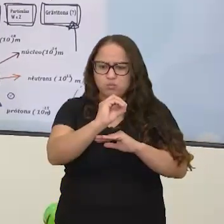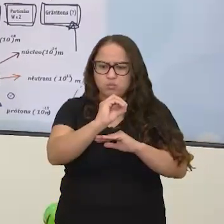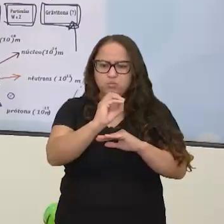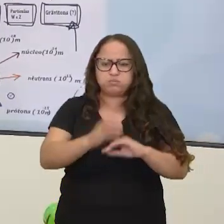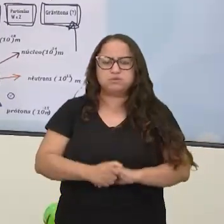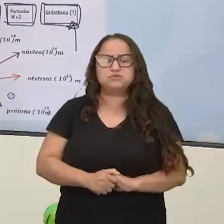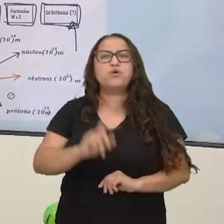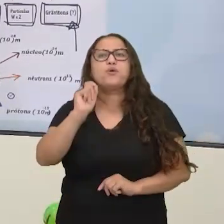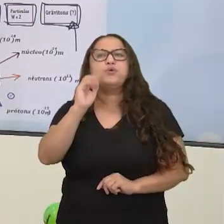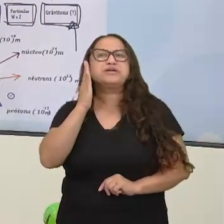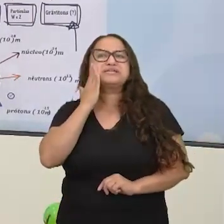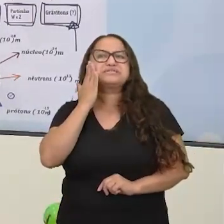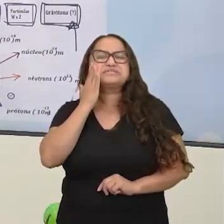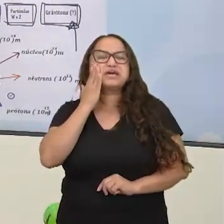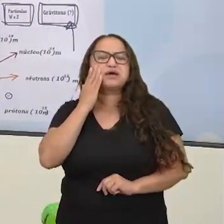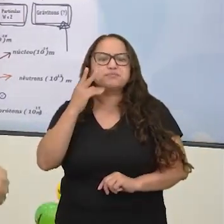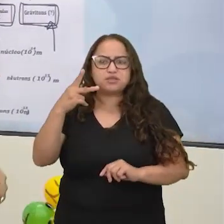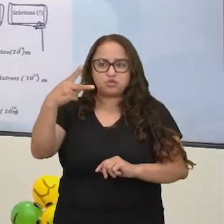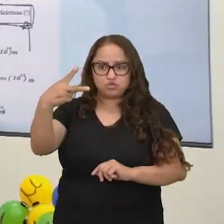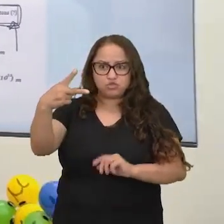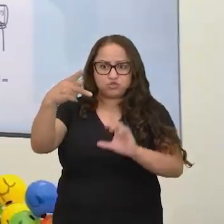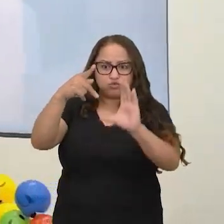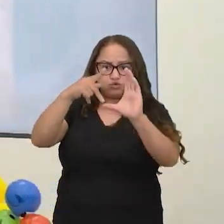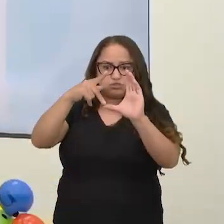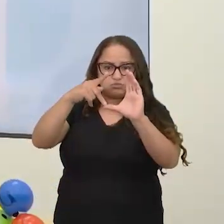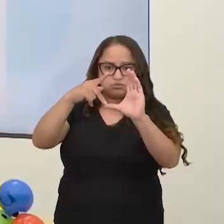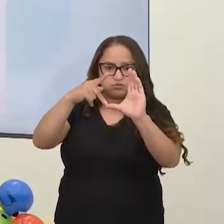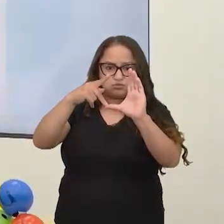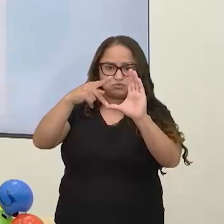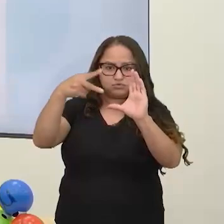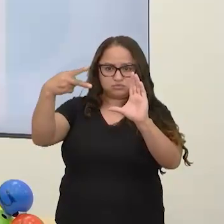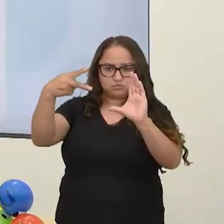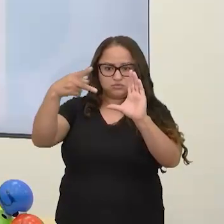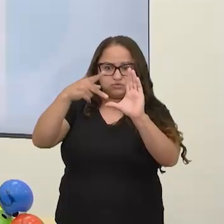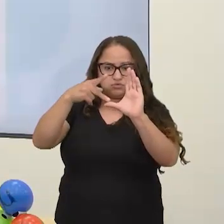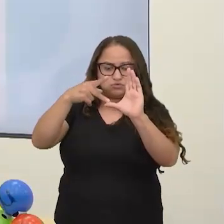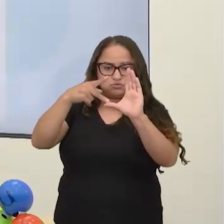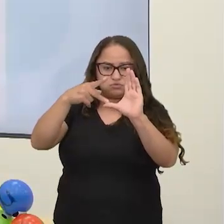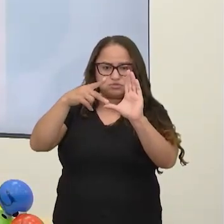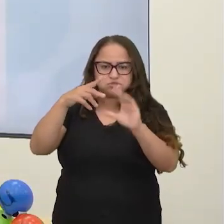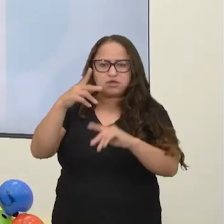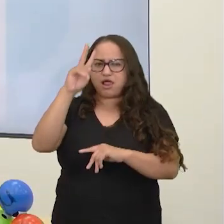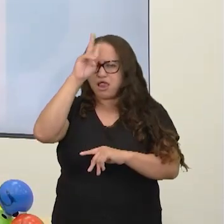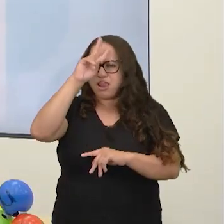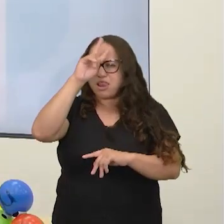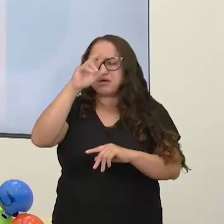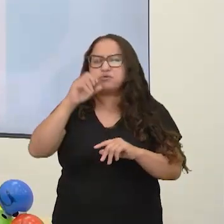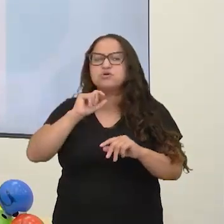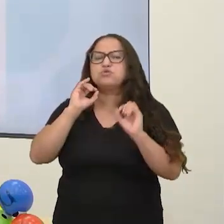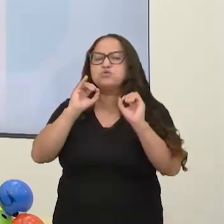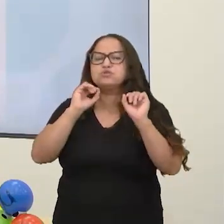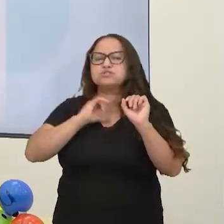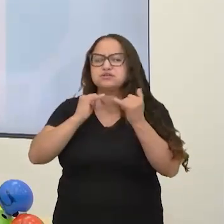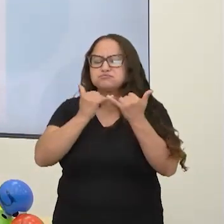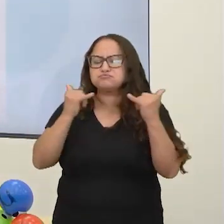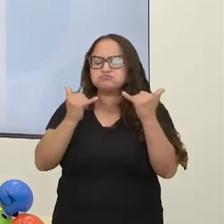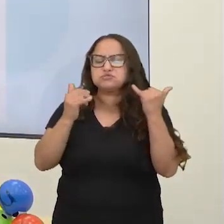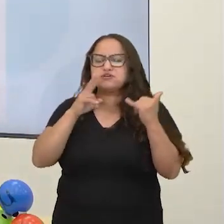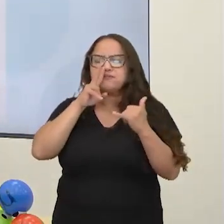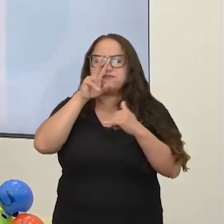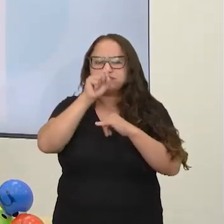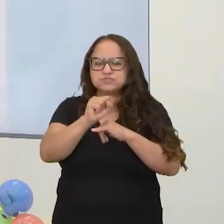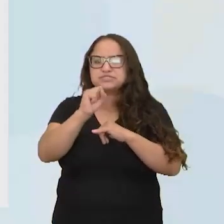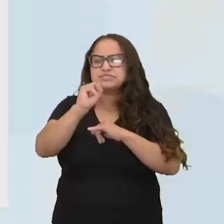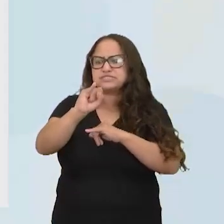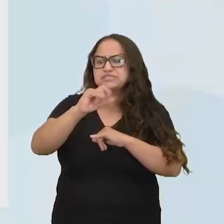Que dois prótons, né, no caso, dois prótons, lembra a interação da força elétrica, né? Lembra da força elétrica? Se tiver